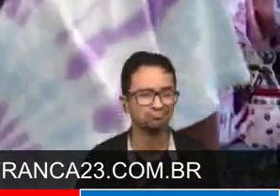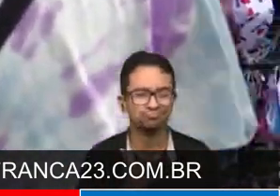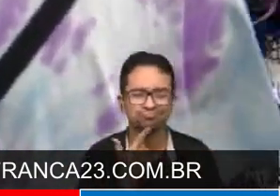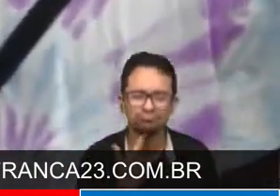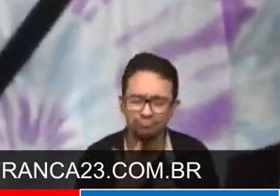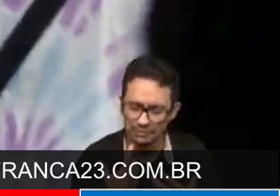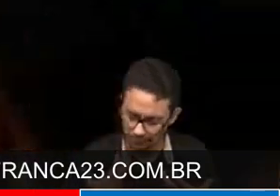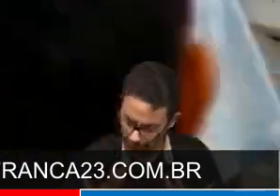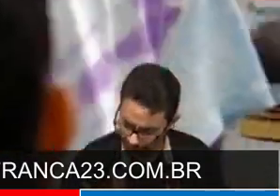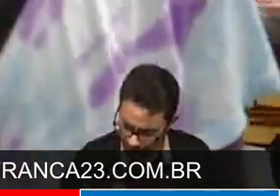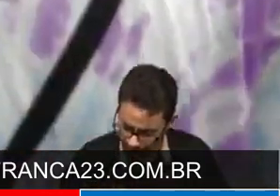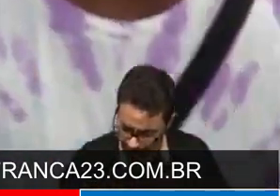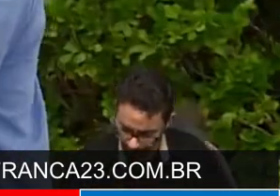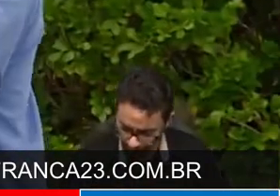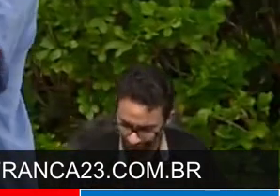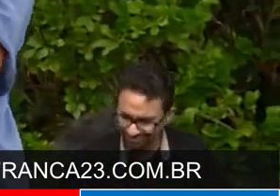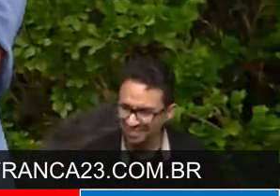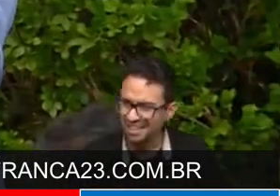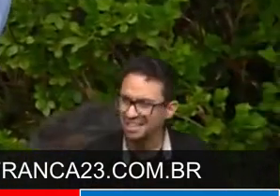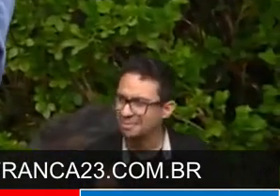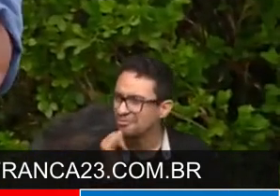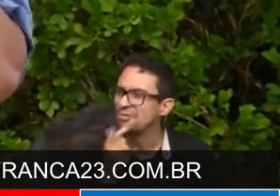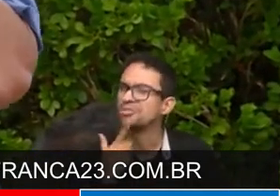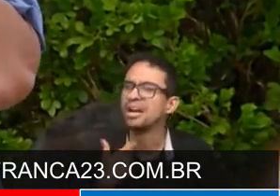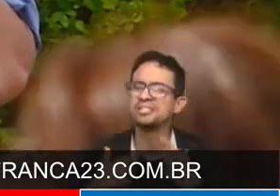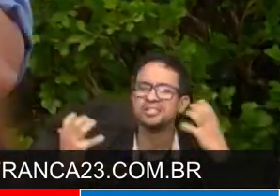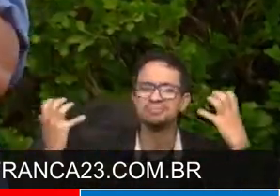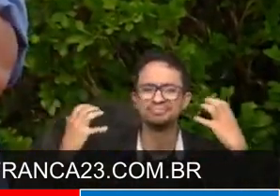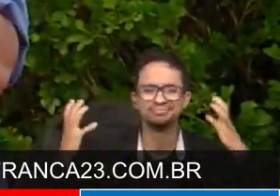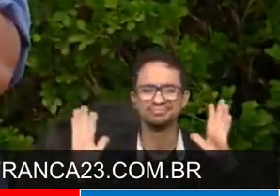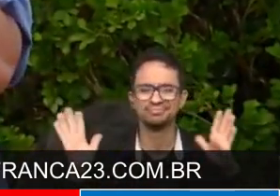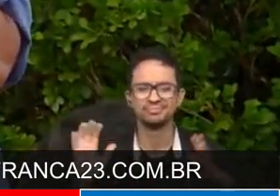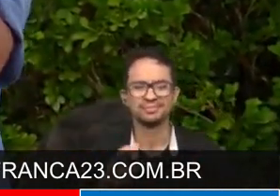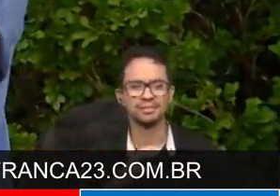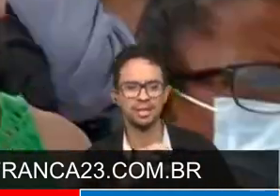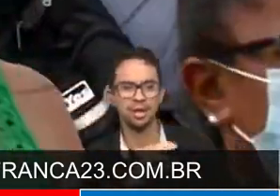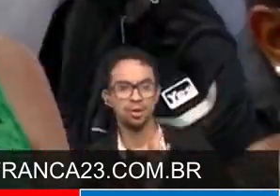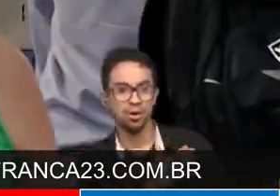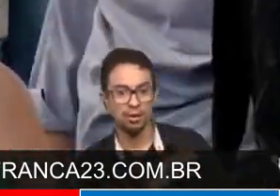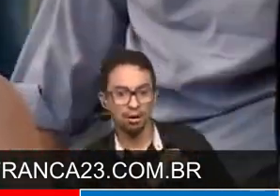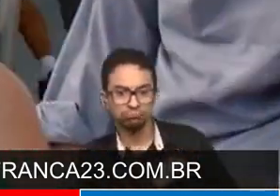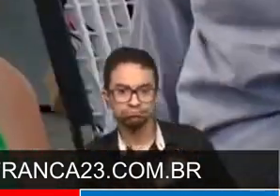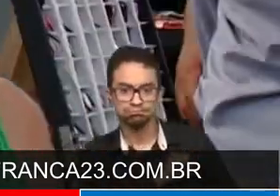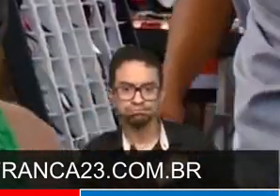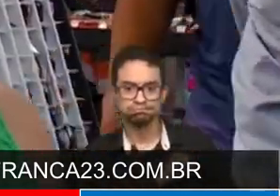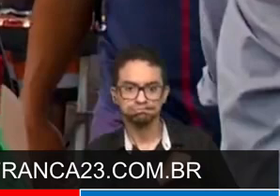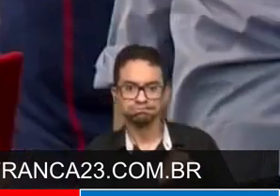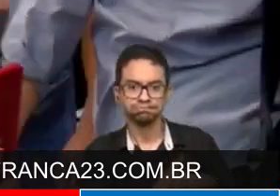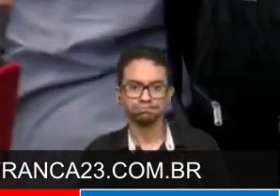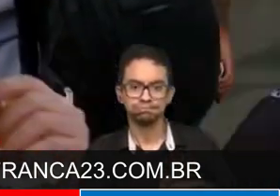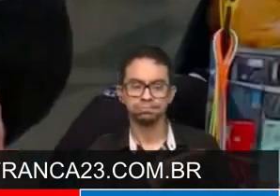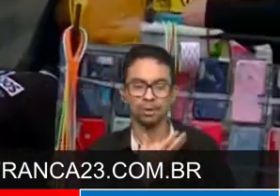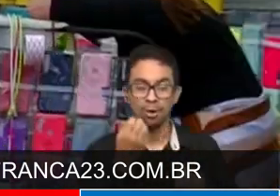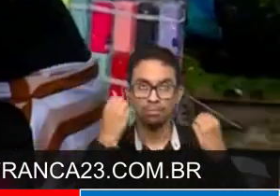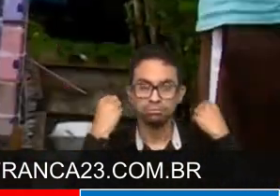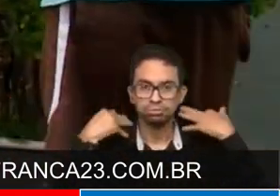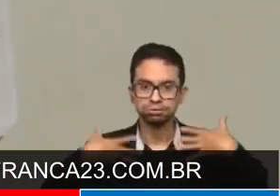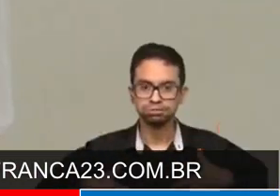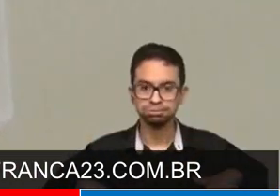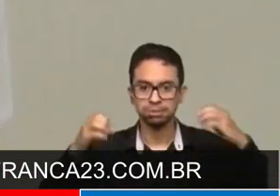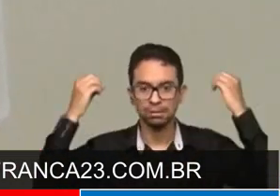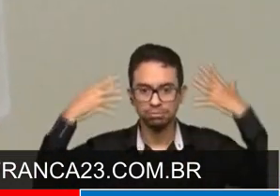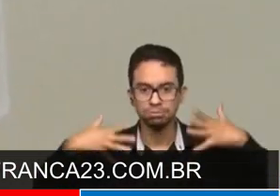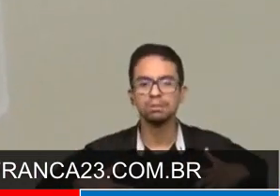atividades simples, como tomar banho, a aceleração dos batimentos cardíacos e suor excessivo, devem